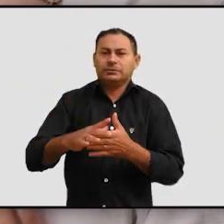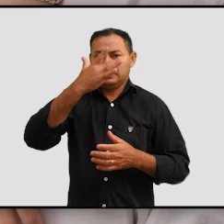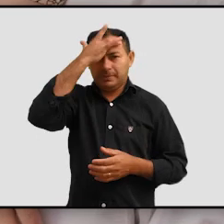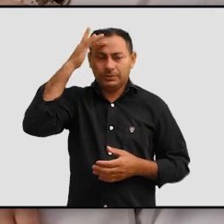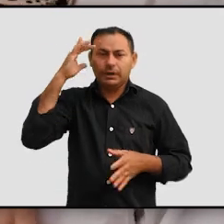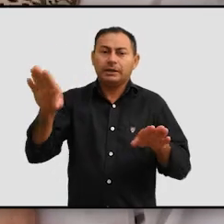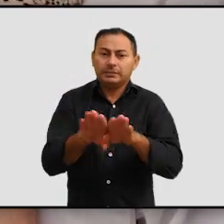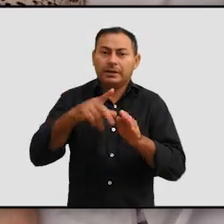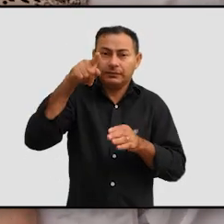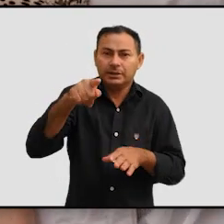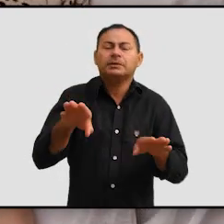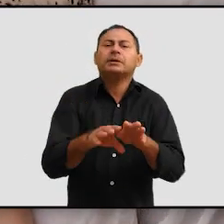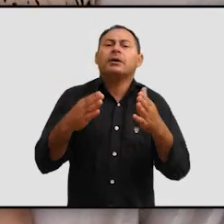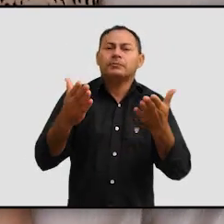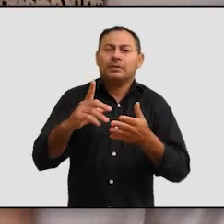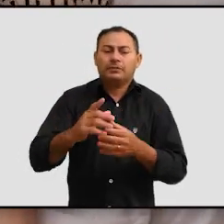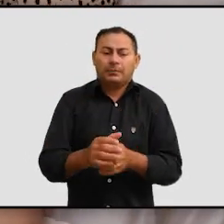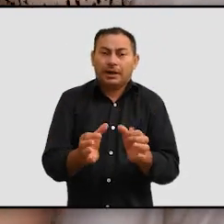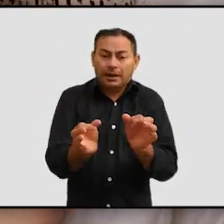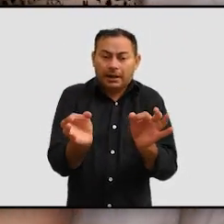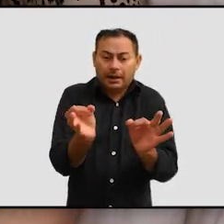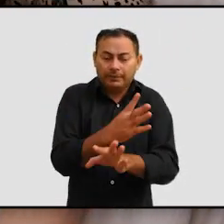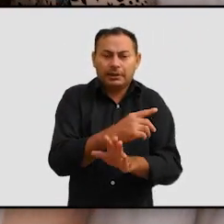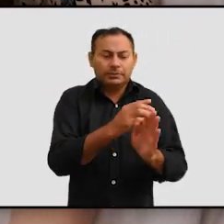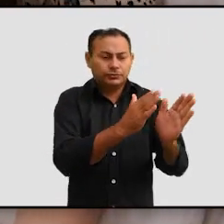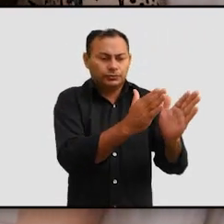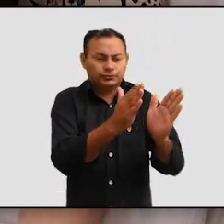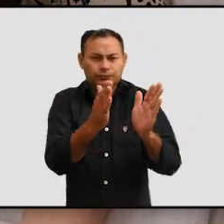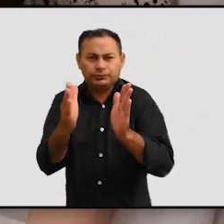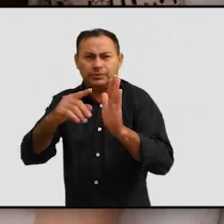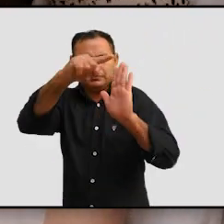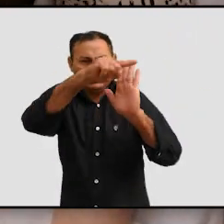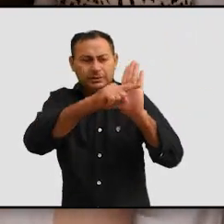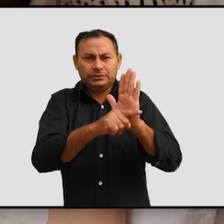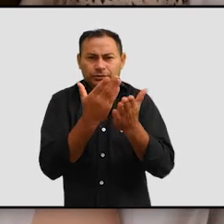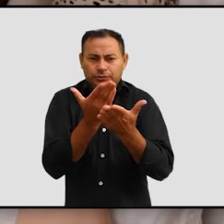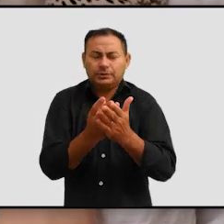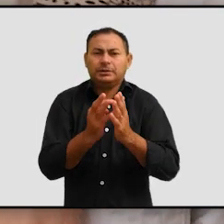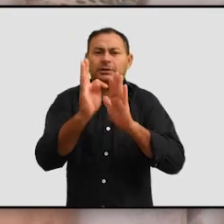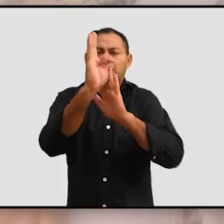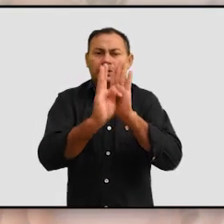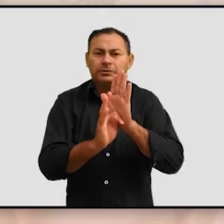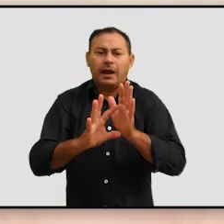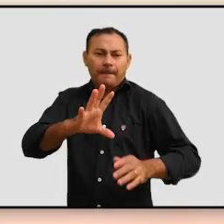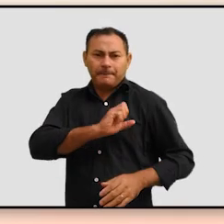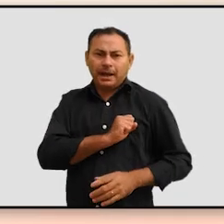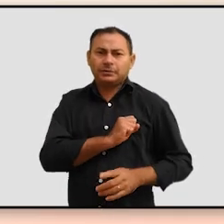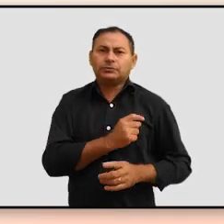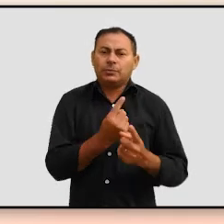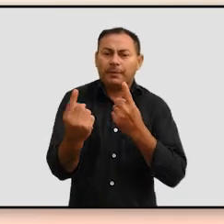pessoas, a você mesmo. E que tal? Vamos terminar esta série com esse texto.